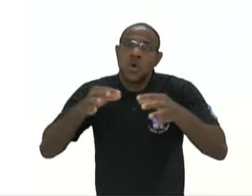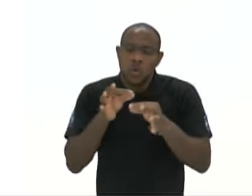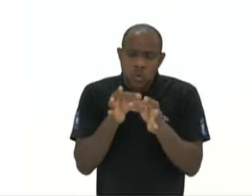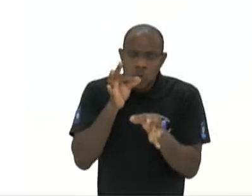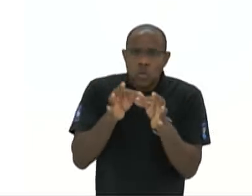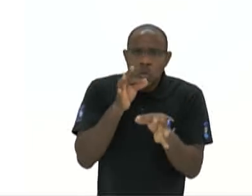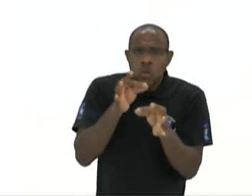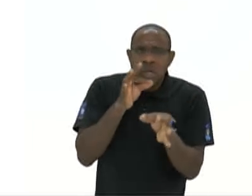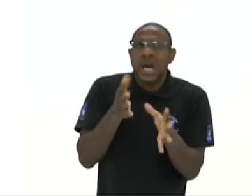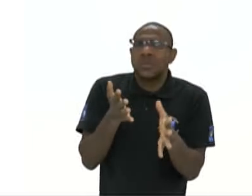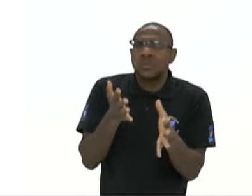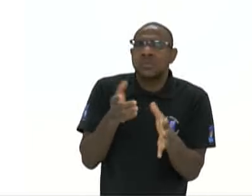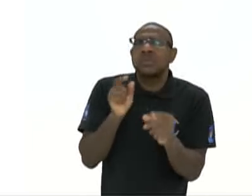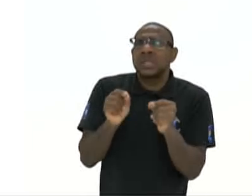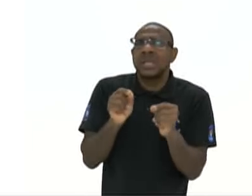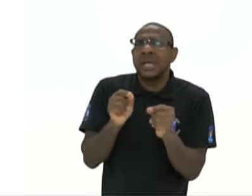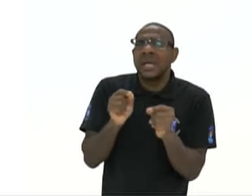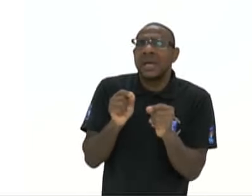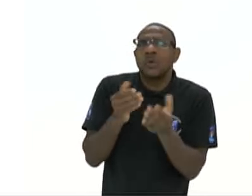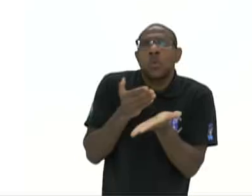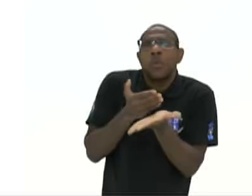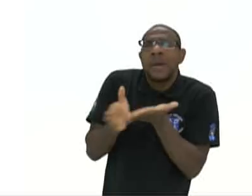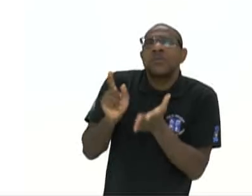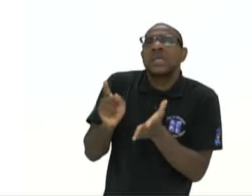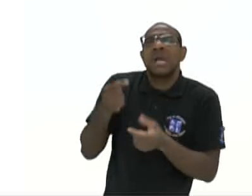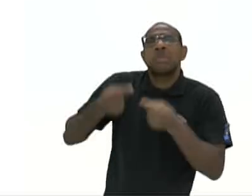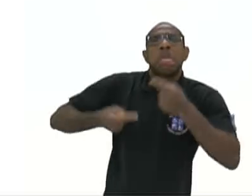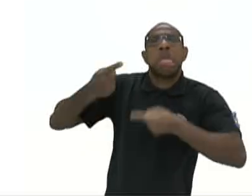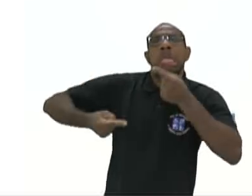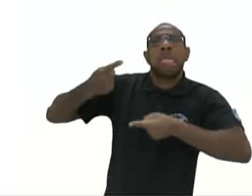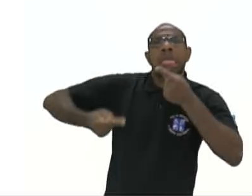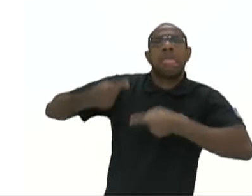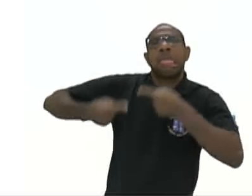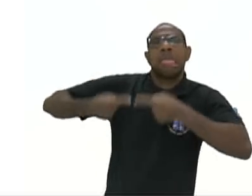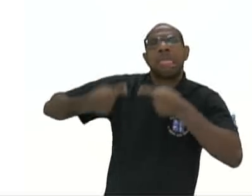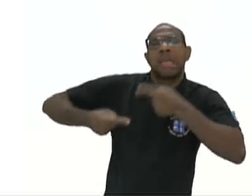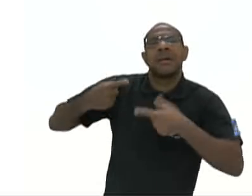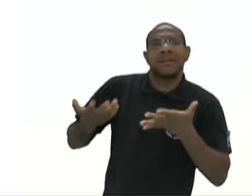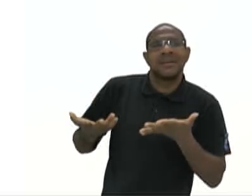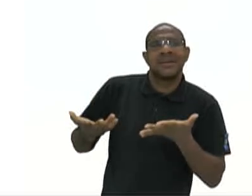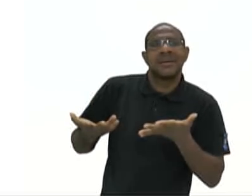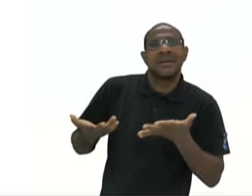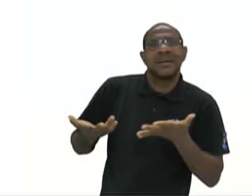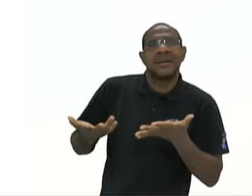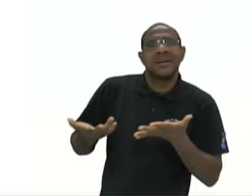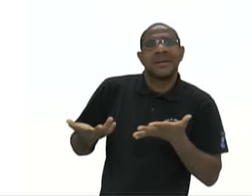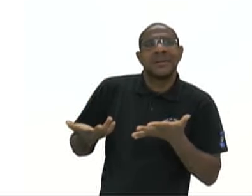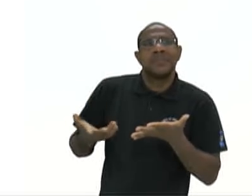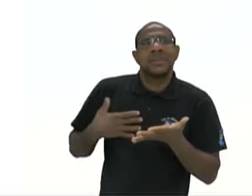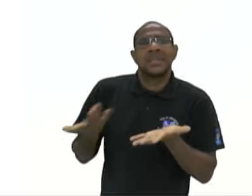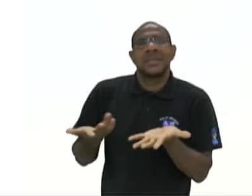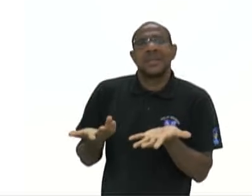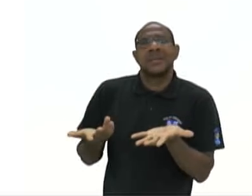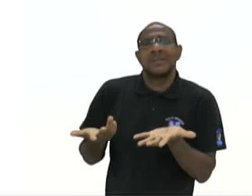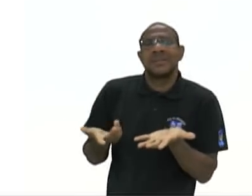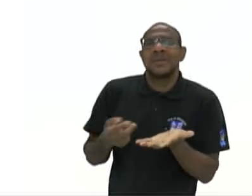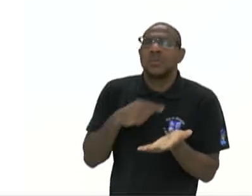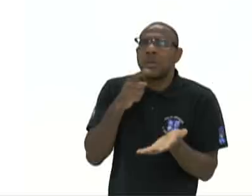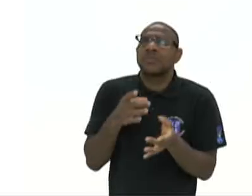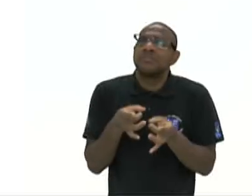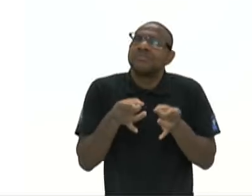para discussões mais profundas. E por ser um item dispensável no consumo diário, pode ter um apelo